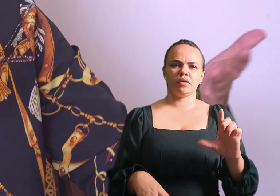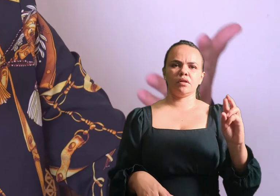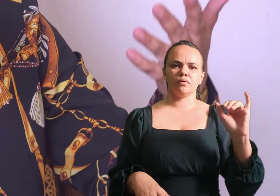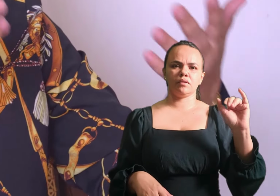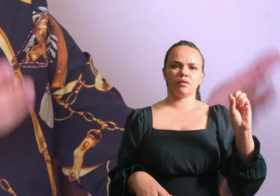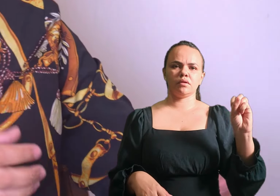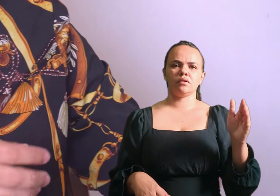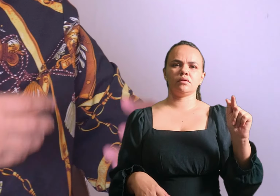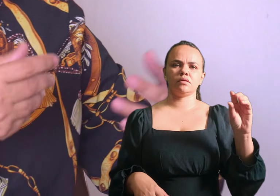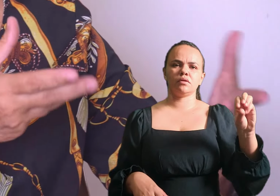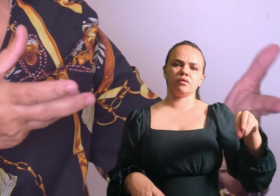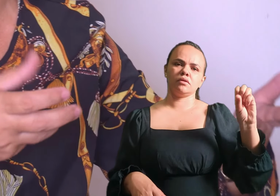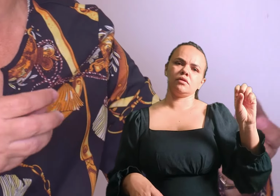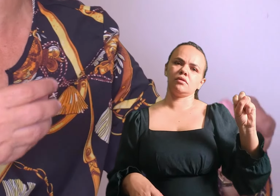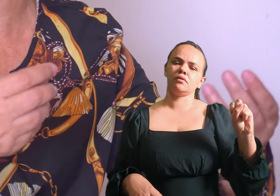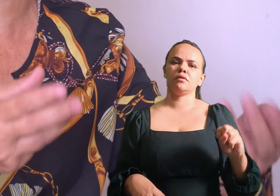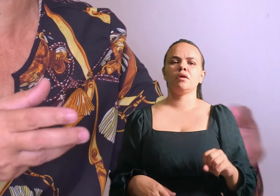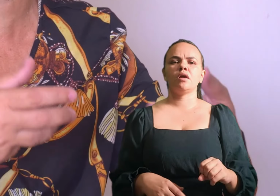seu escravo já